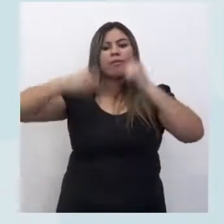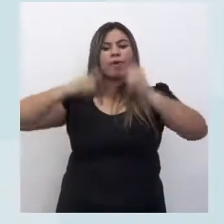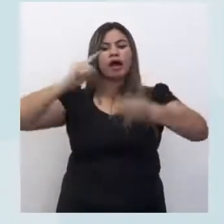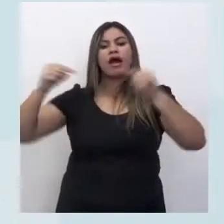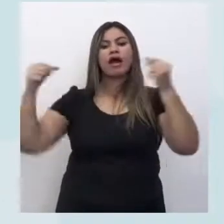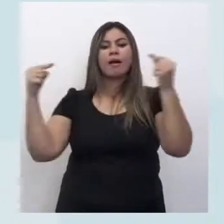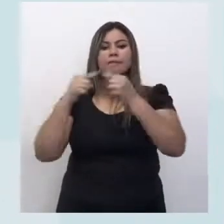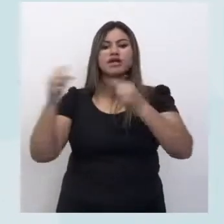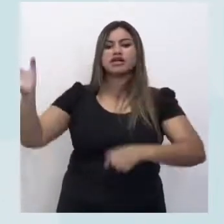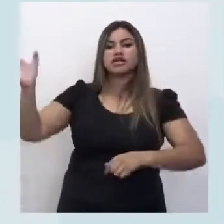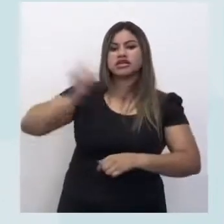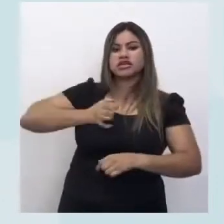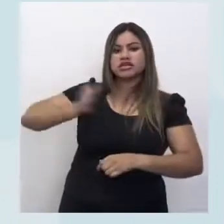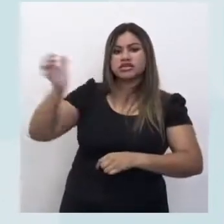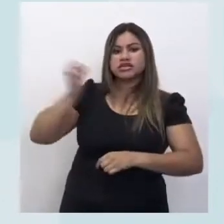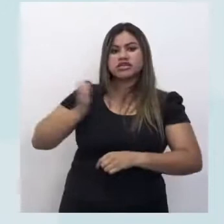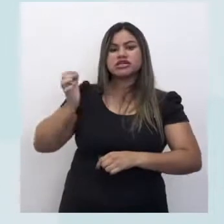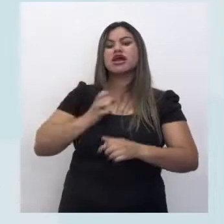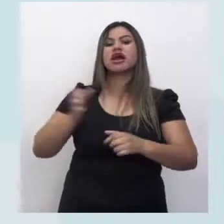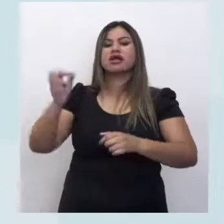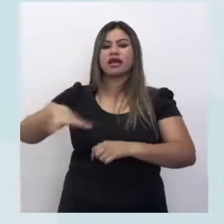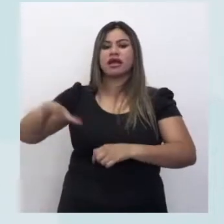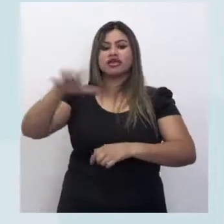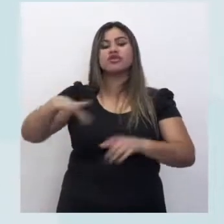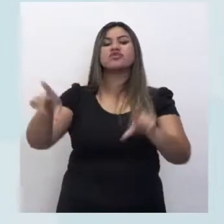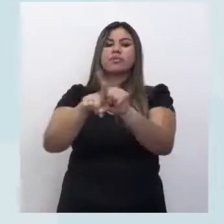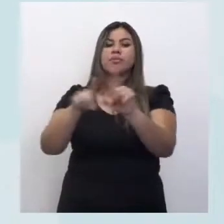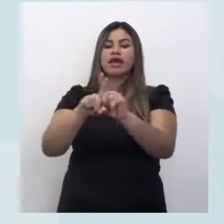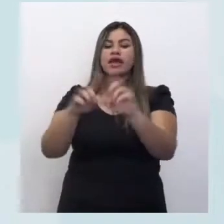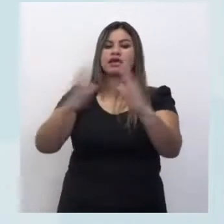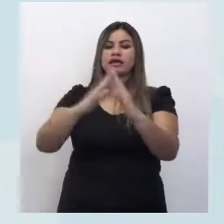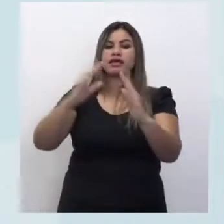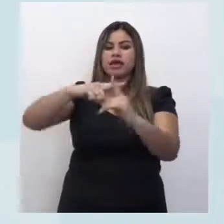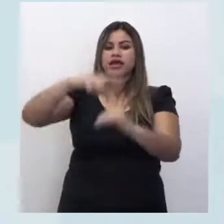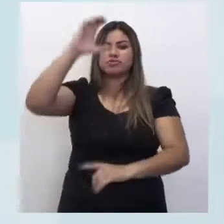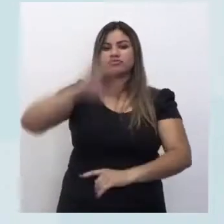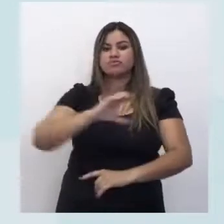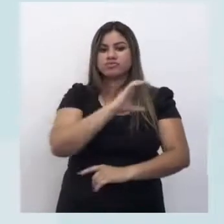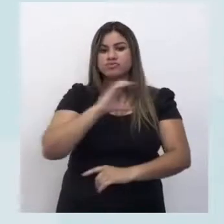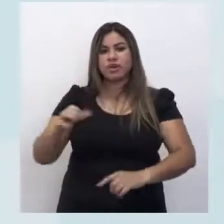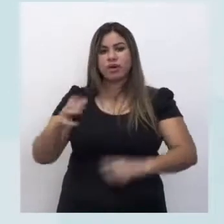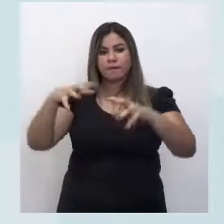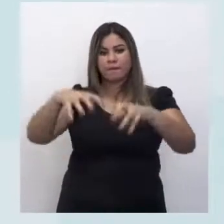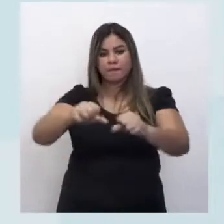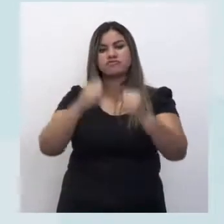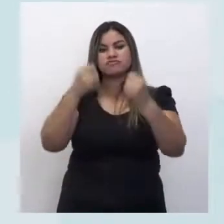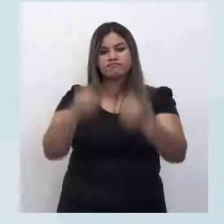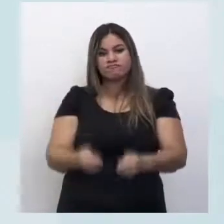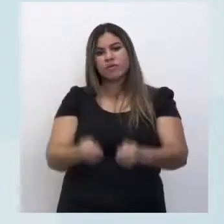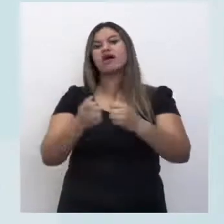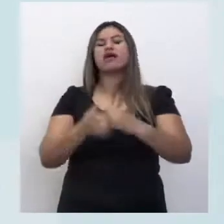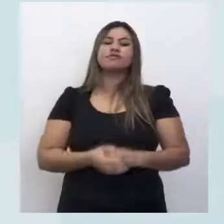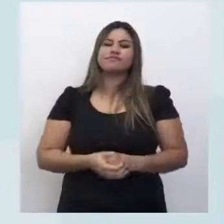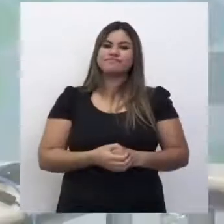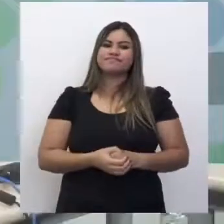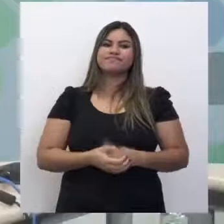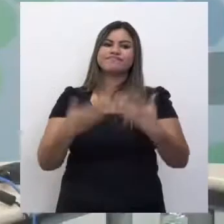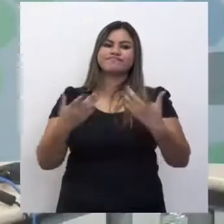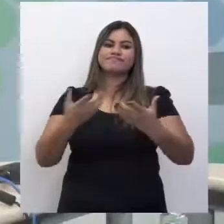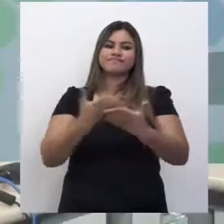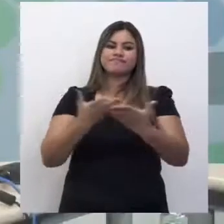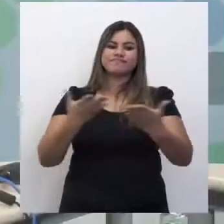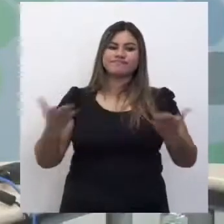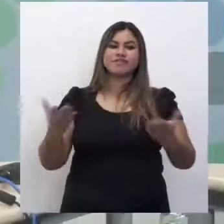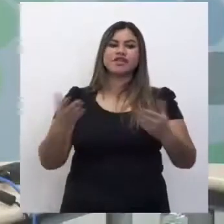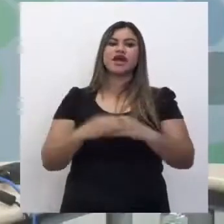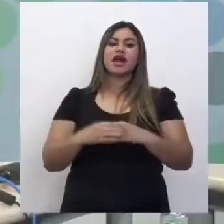ligadas à nobreza daquela região e também pela Igreja Católica, consolidando aí a Reconquista, tá? Então tá aí o mapa para vocês